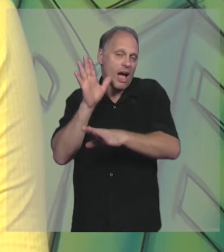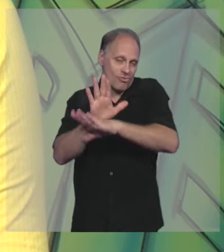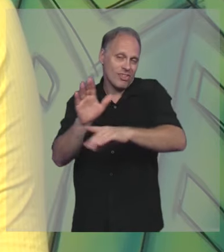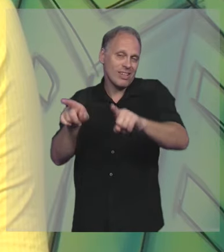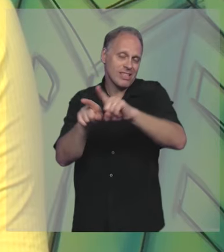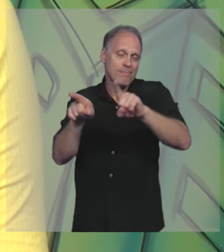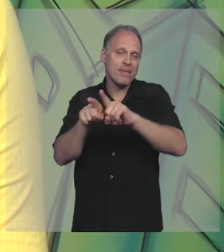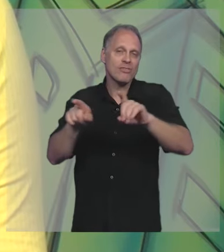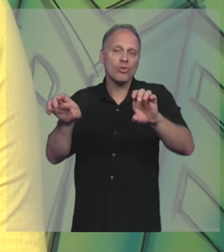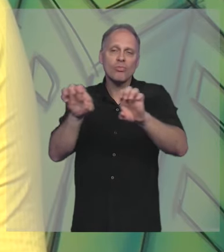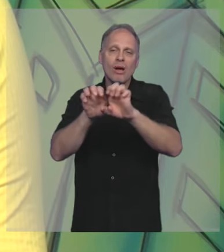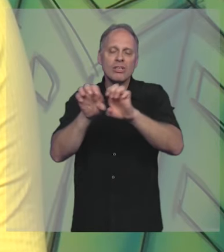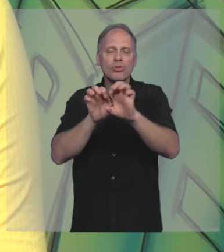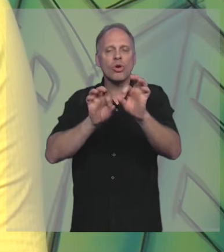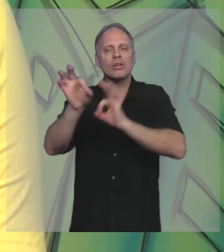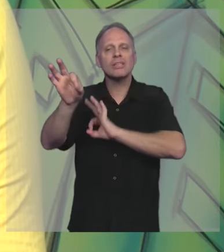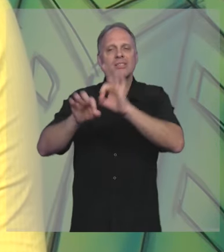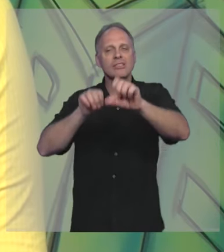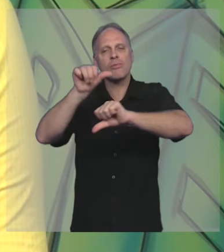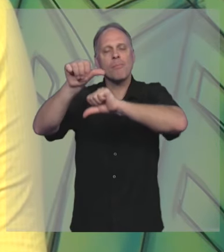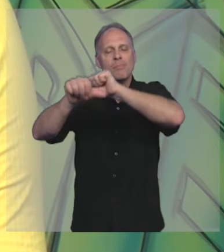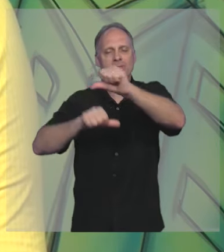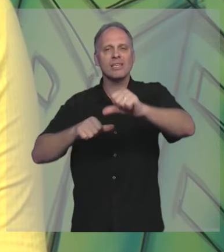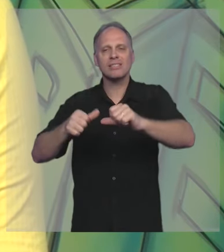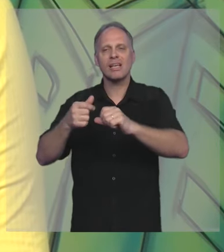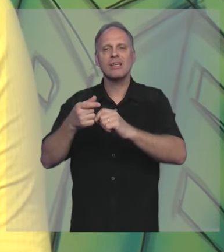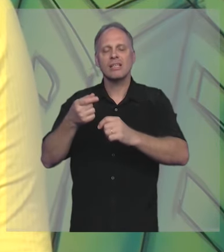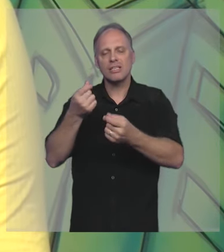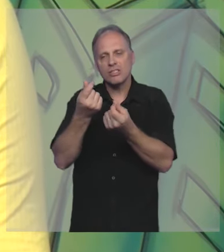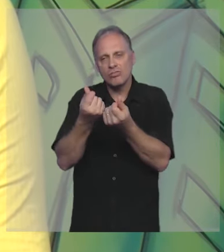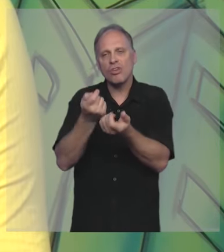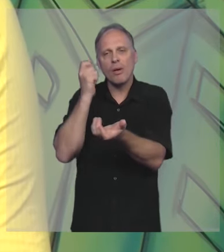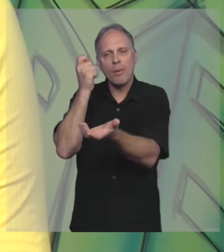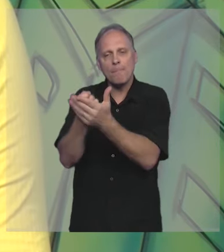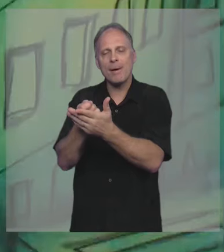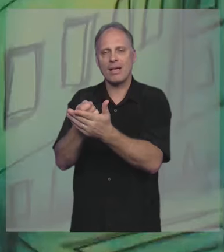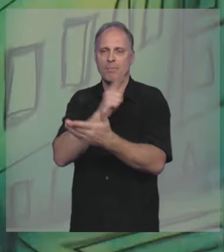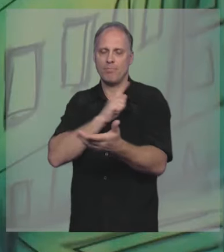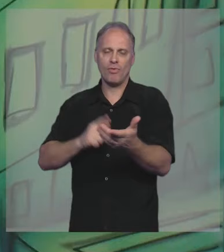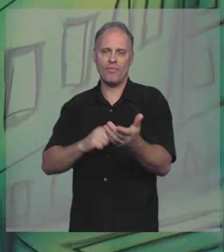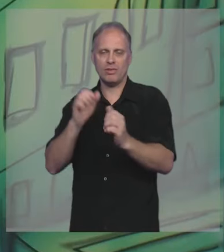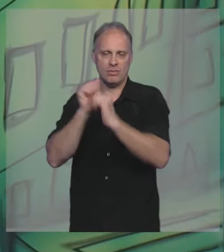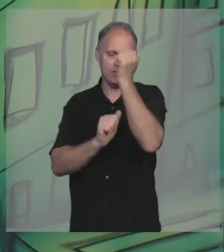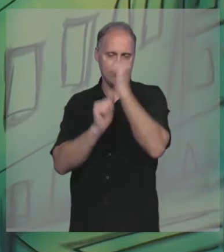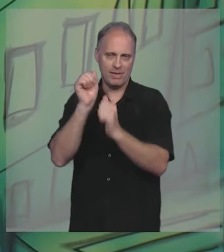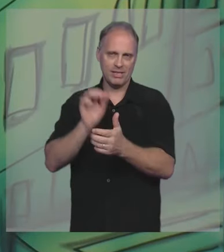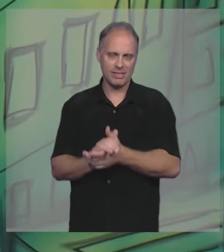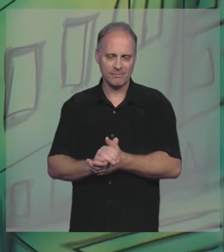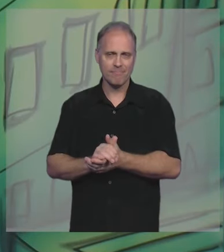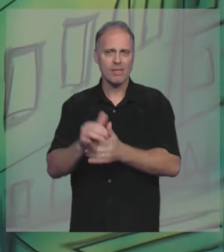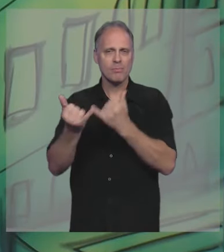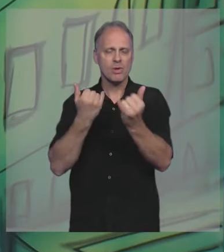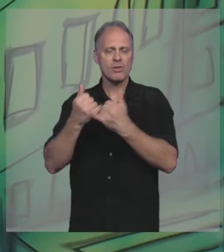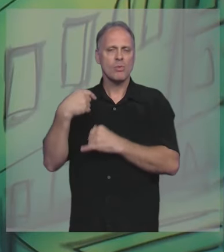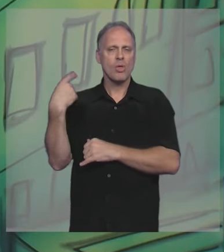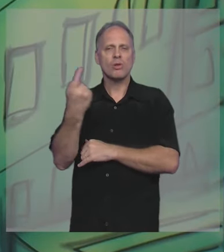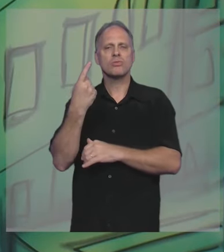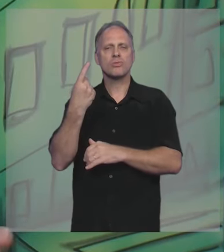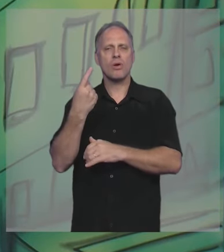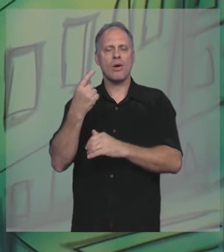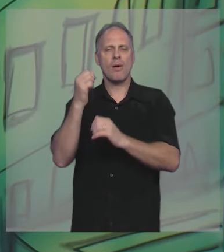também uma reestruturação das cargas tributárias, principalmente das empresas, das indústrias. O perfil do nosso empresariado, ele é